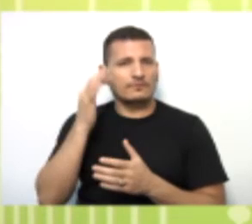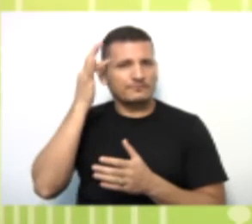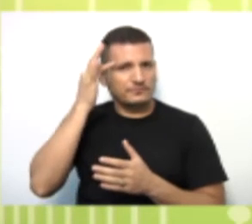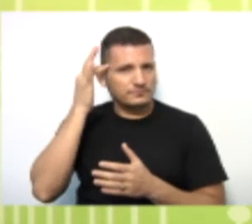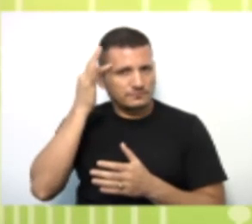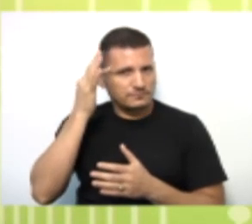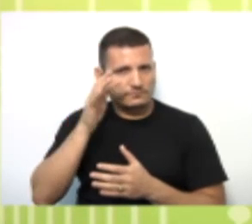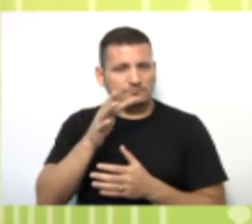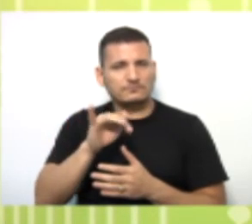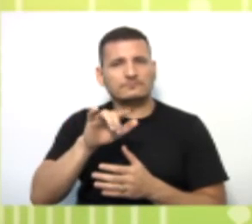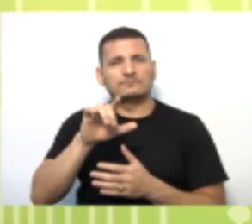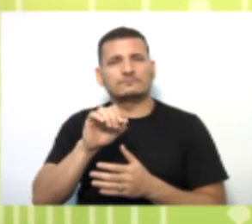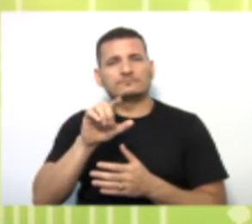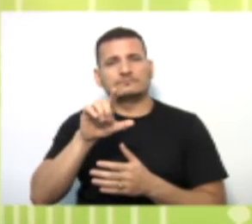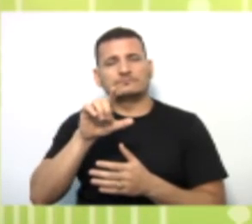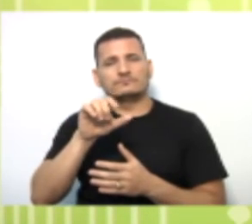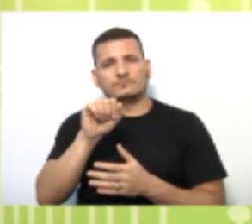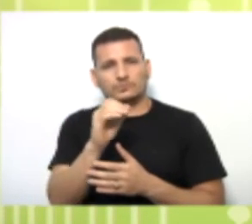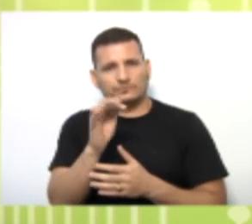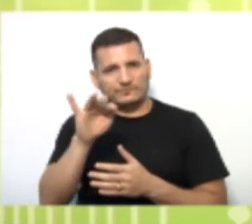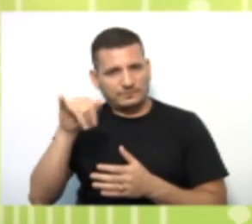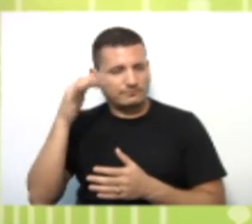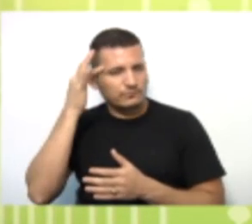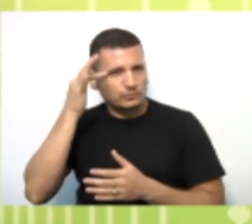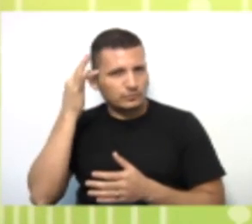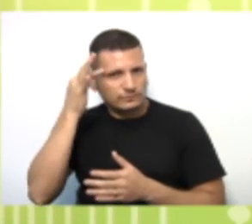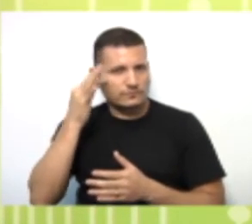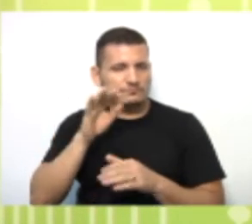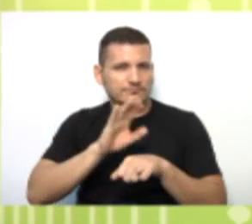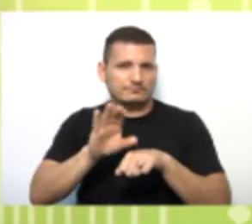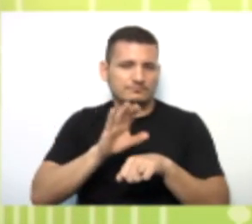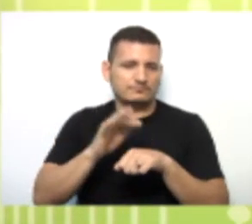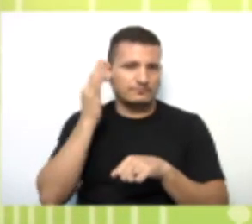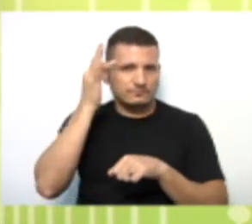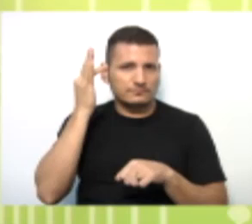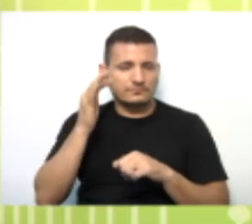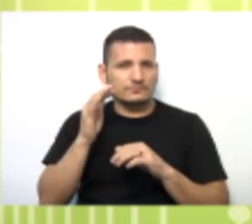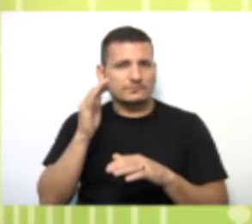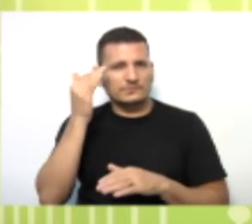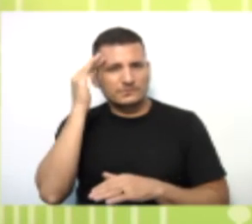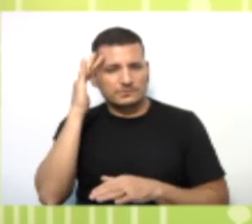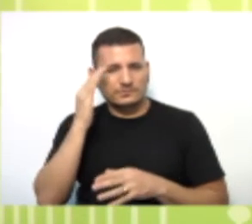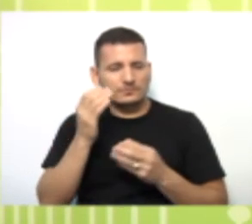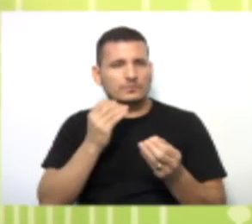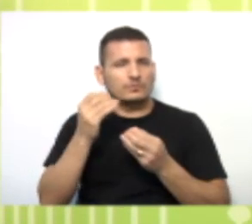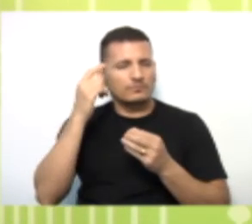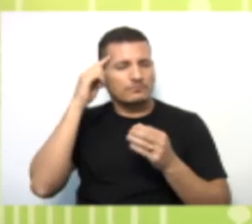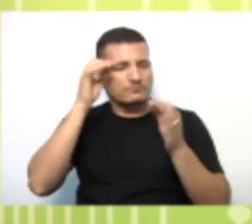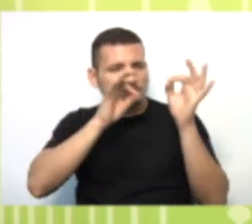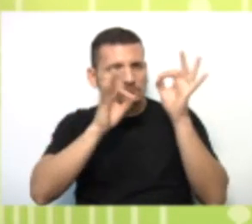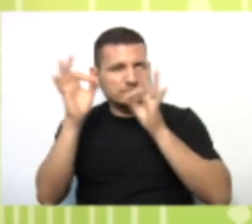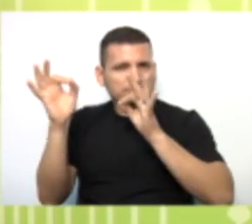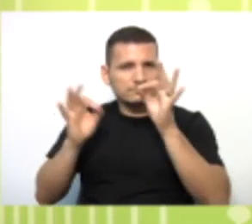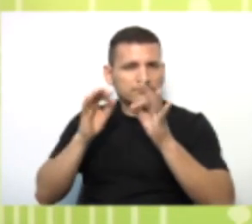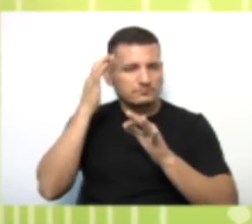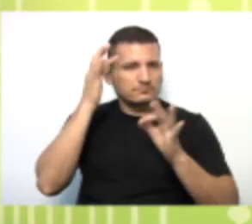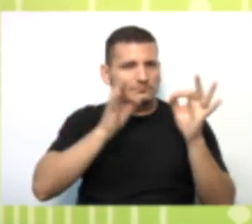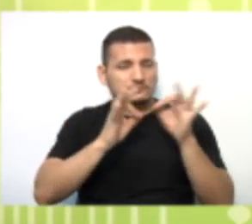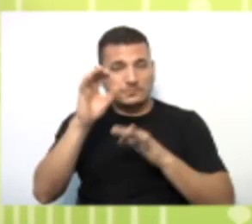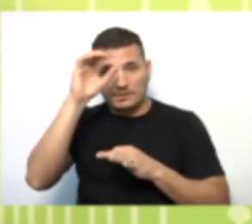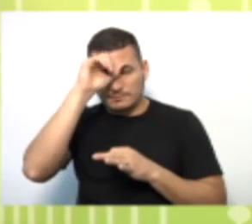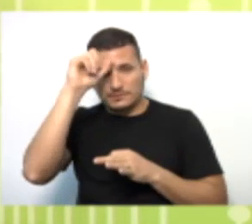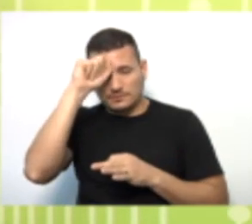filosofia, sabia? Foi fazer alguns anos de filosofia justamente para poder entender a ordem do pensamento, poder aprender